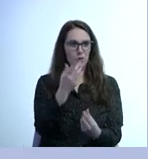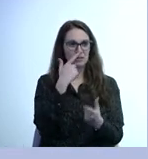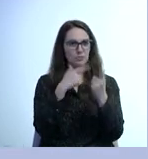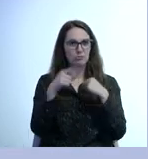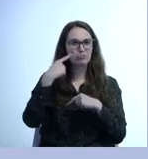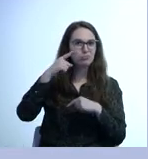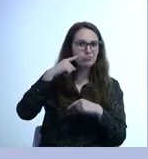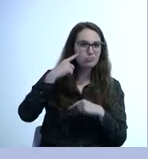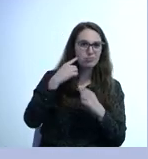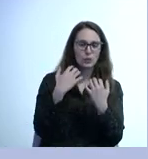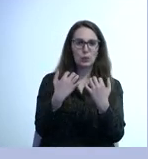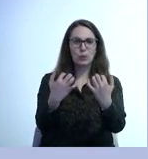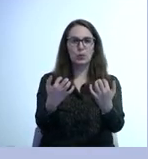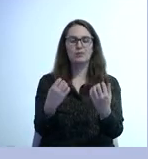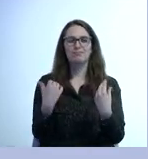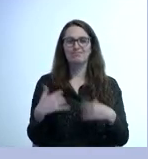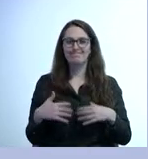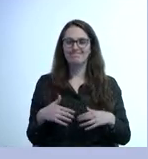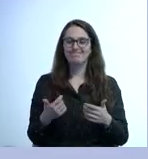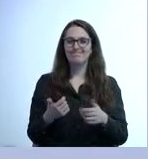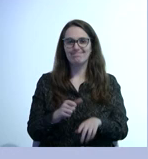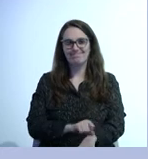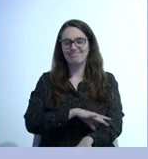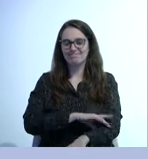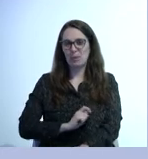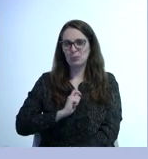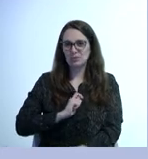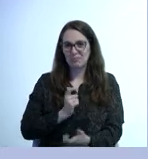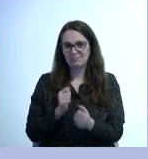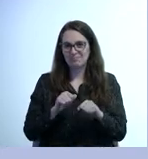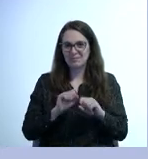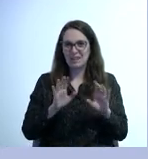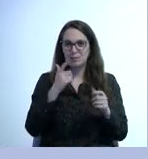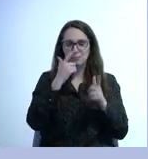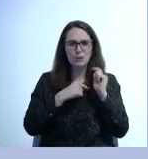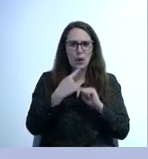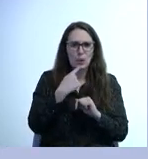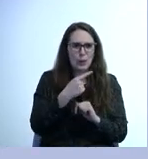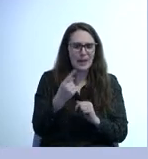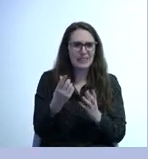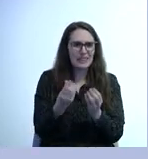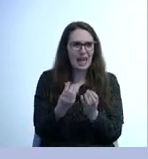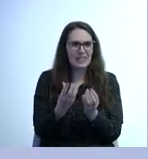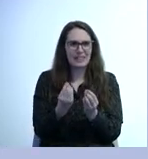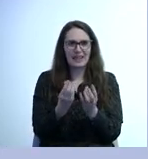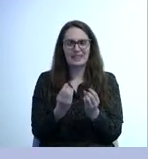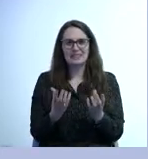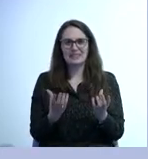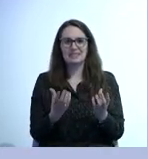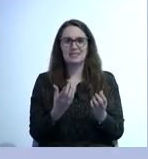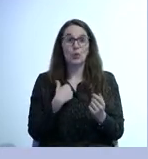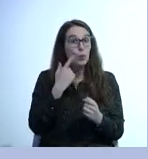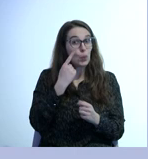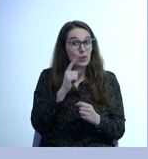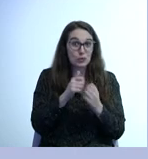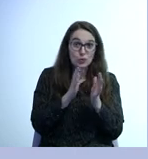esta conversa, que me emociona, a presença de tantas pessoas, e não serão todas conhecidas,